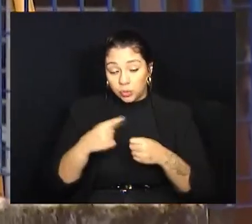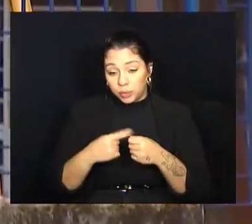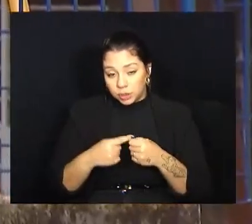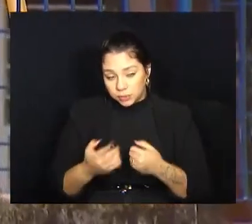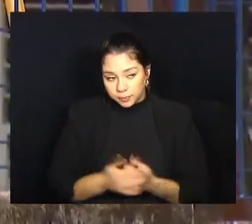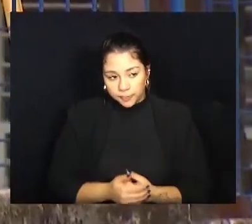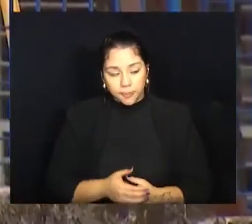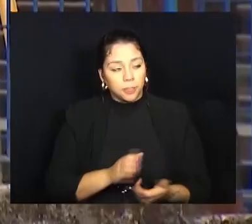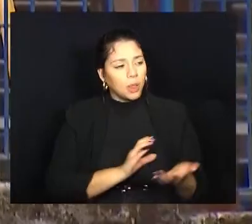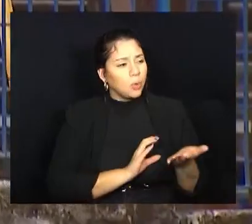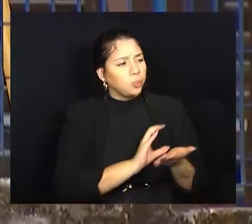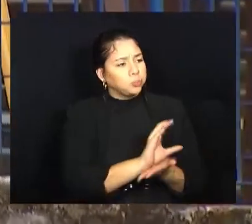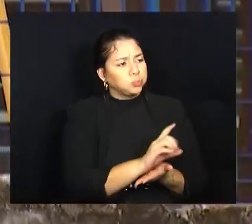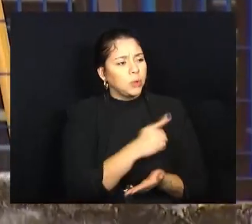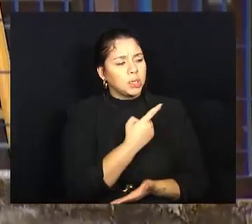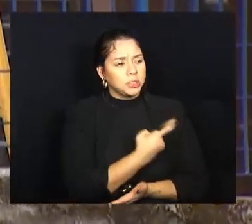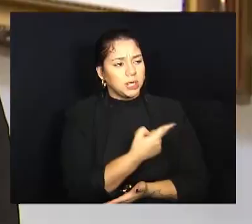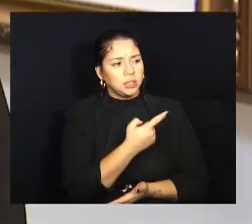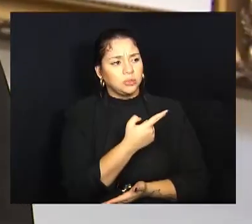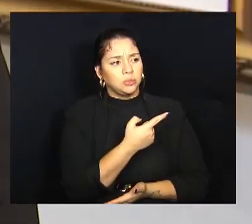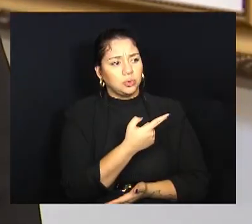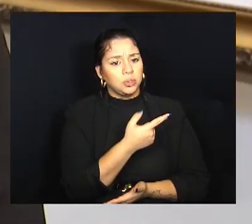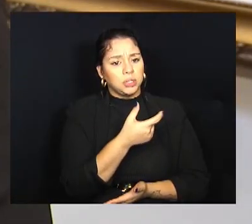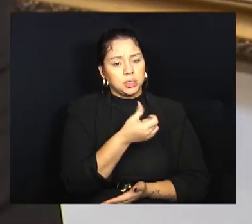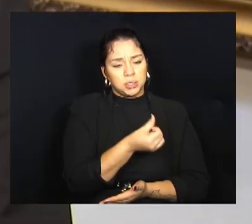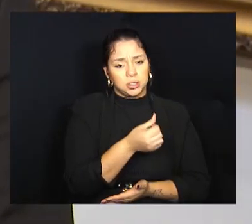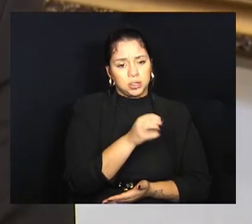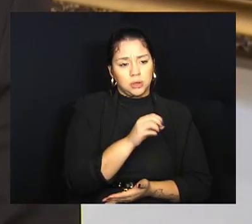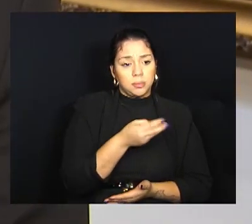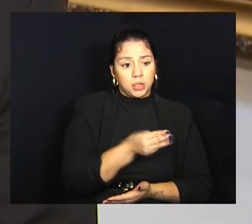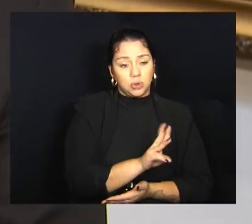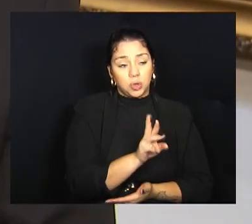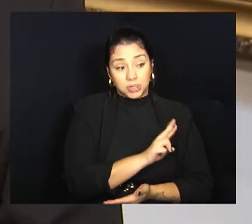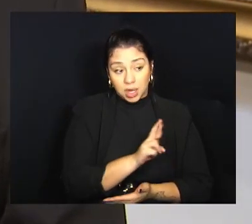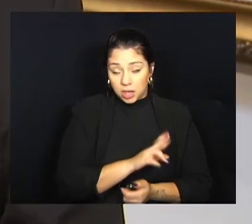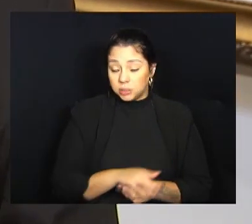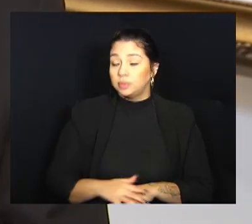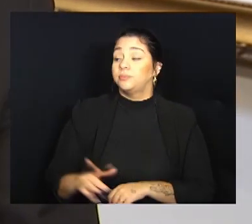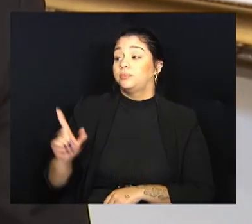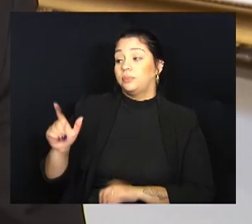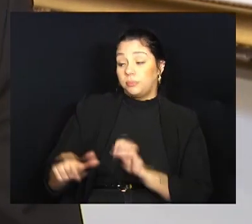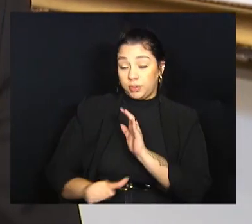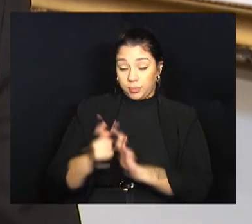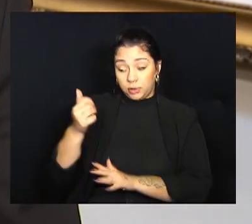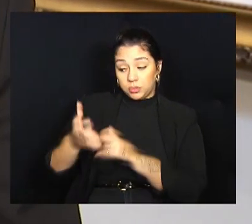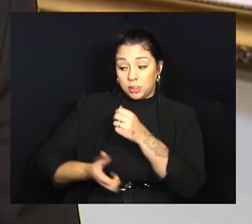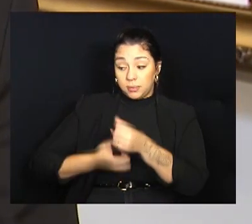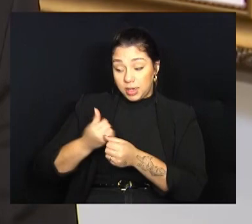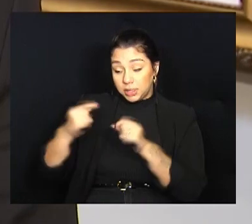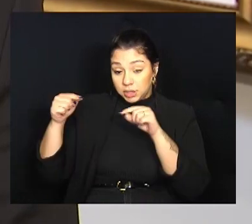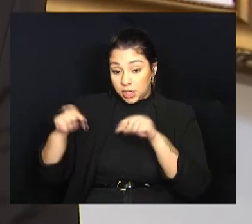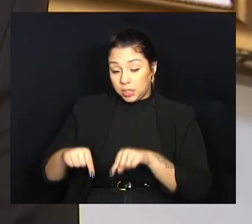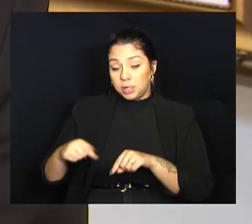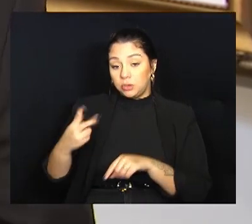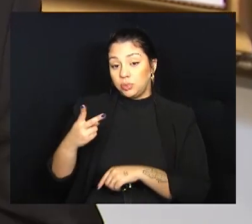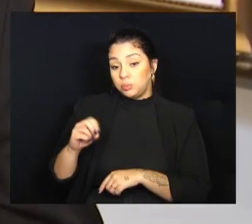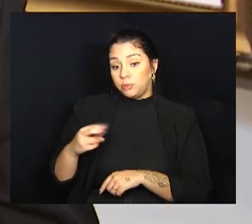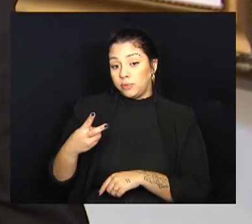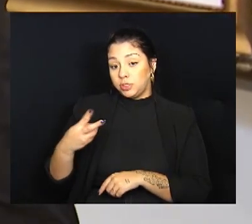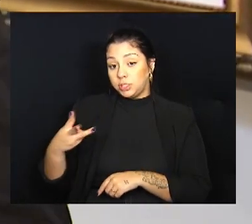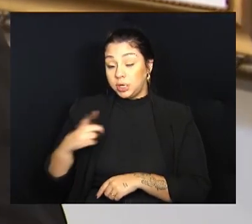é de 144 milhões de reais. Nós, nesse primeiro semestre do ano de 2023, fizemos